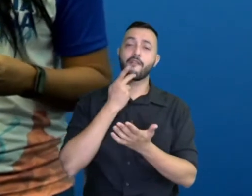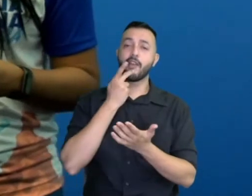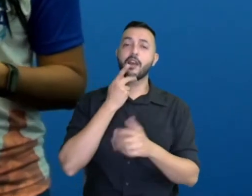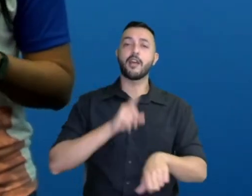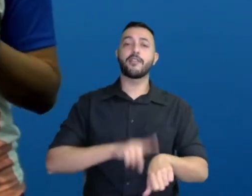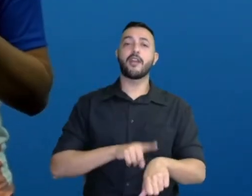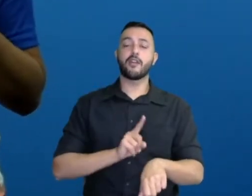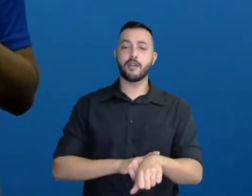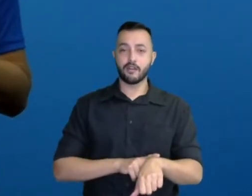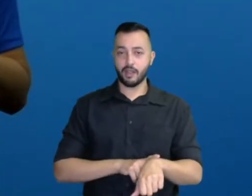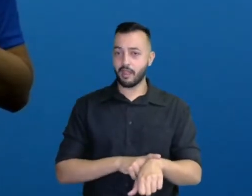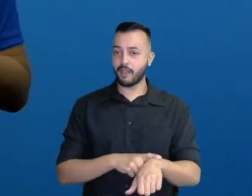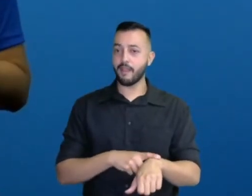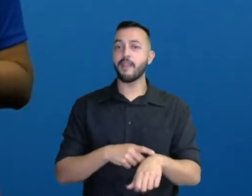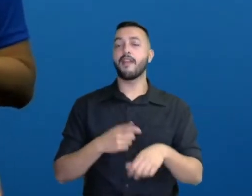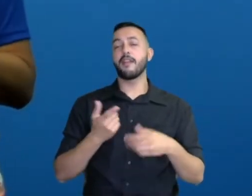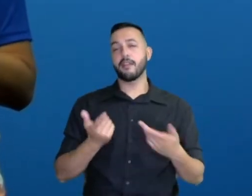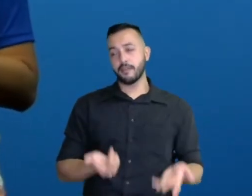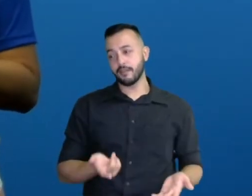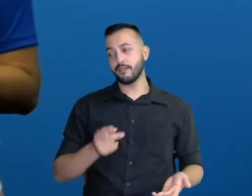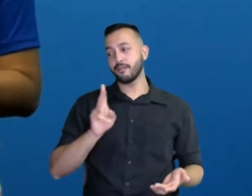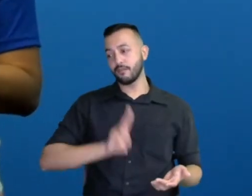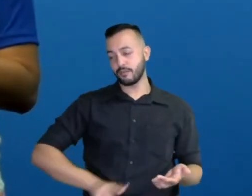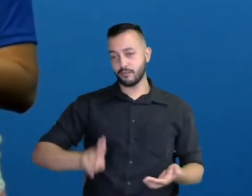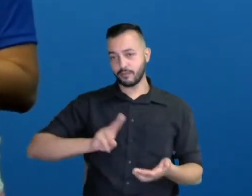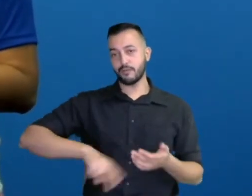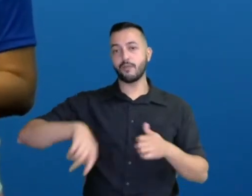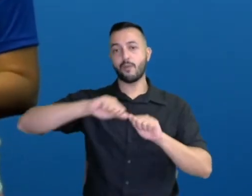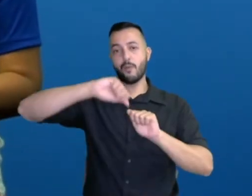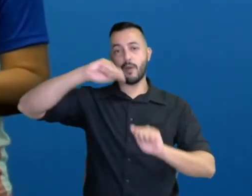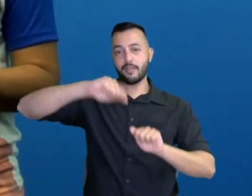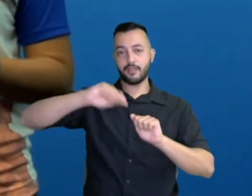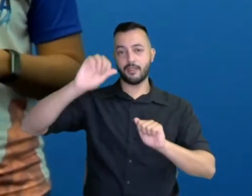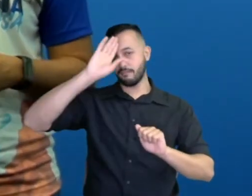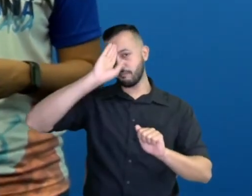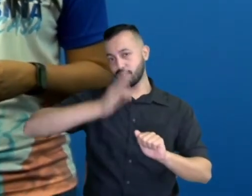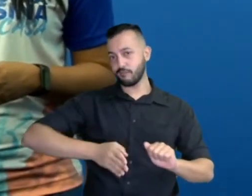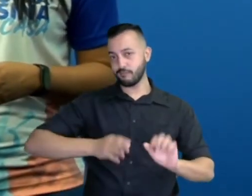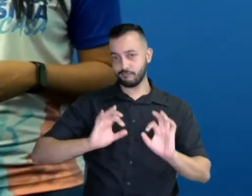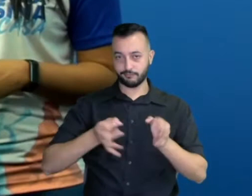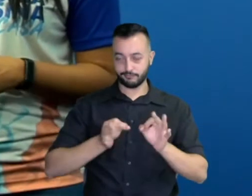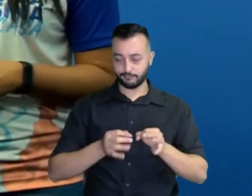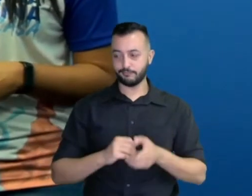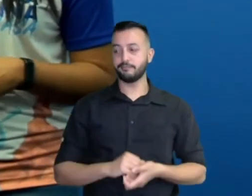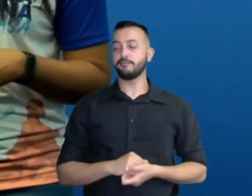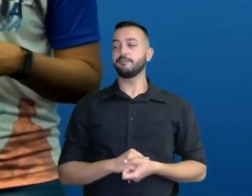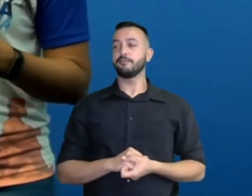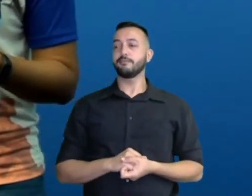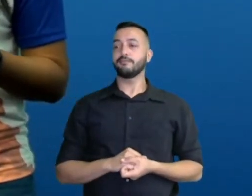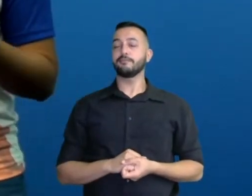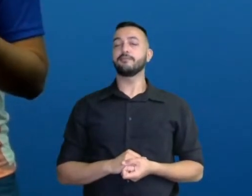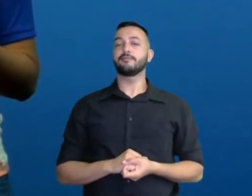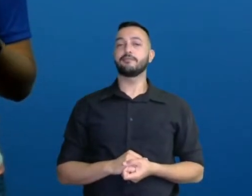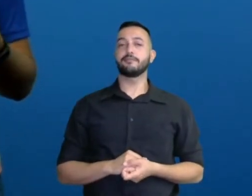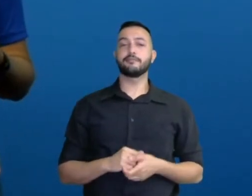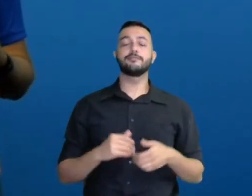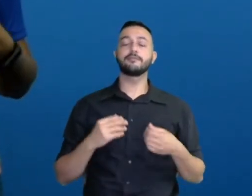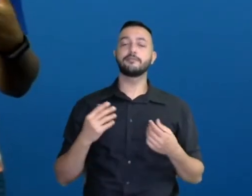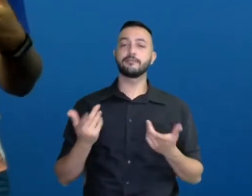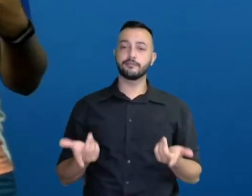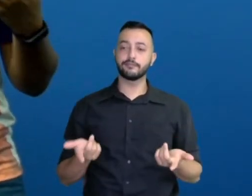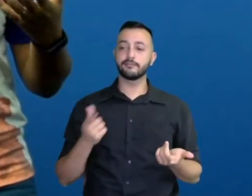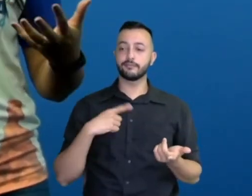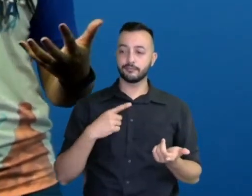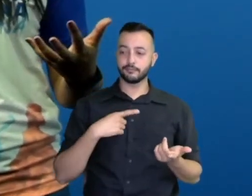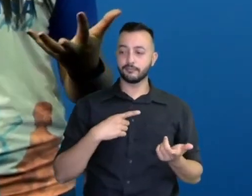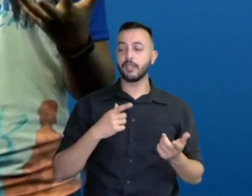da hora, a gente vai usar o artículo determinado, certo? E com valor